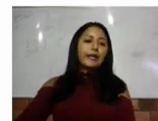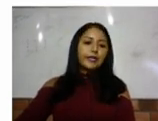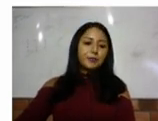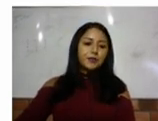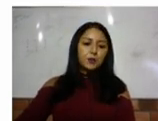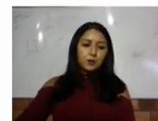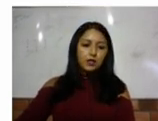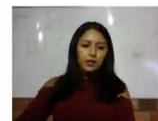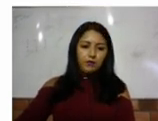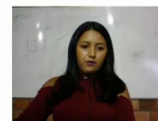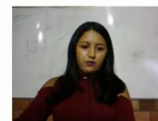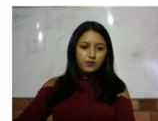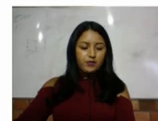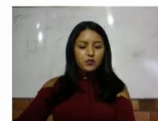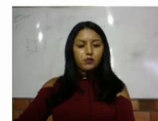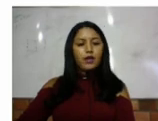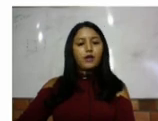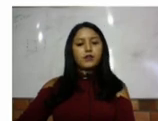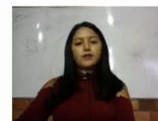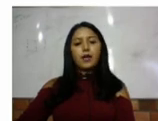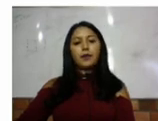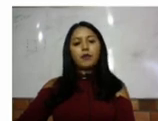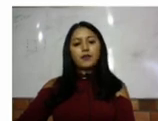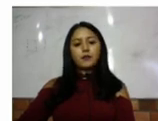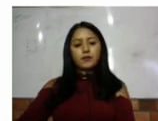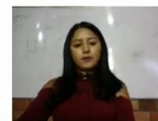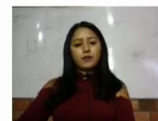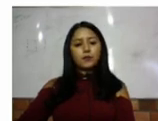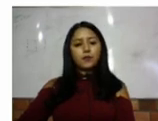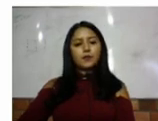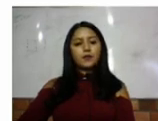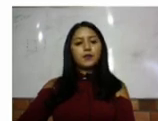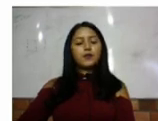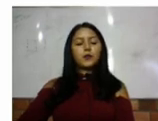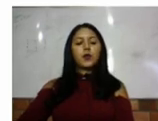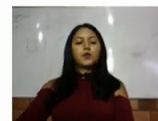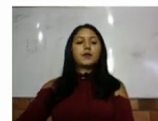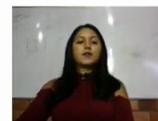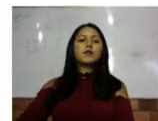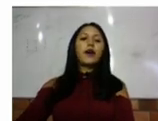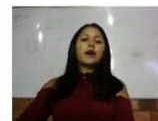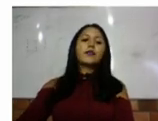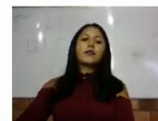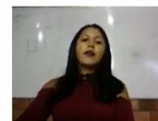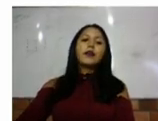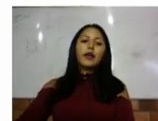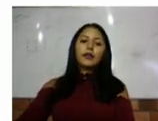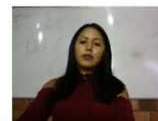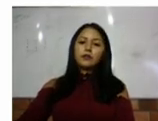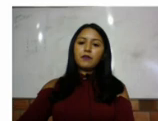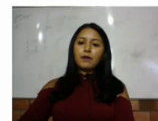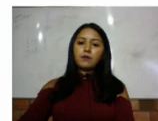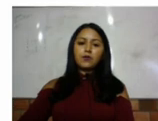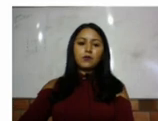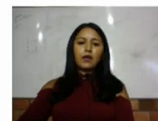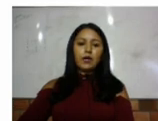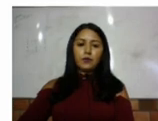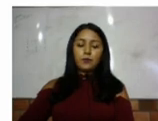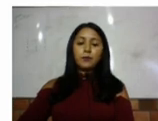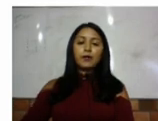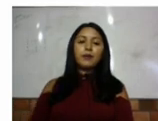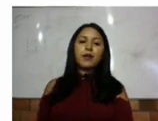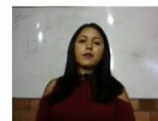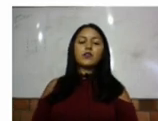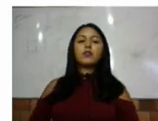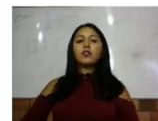lá aqui as pessoas que você já estudaram já sabem quais são as pessoas planos pessoais e aqui os verbos